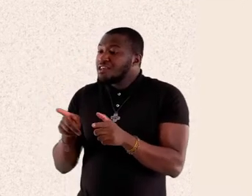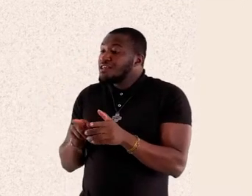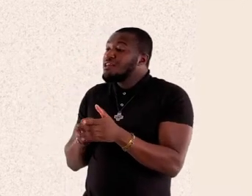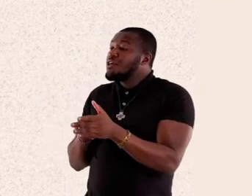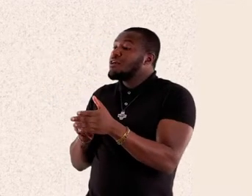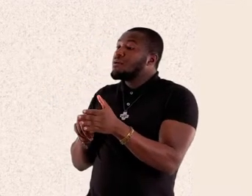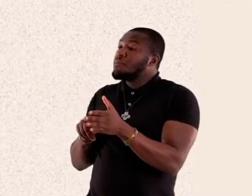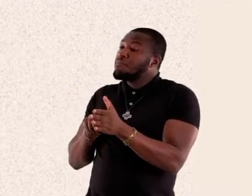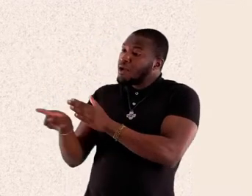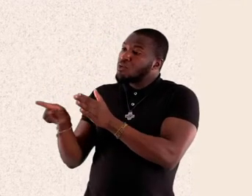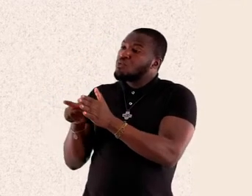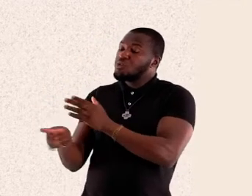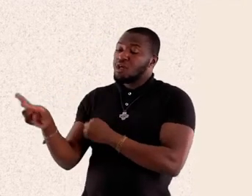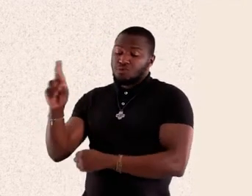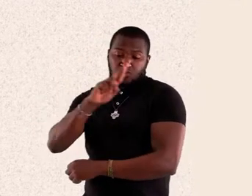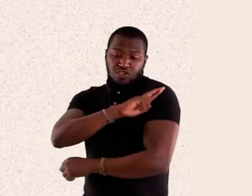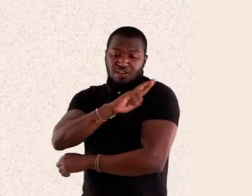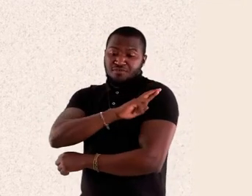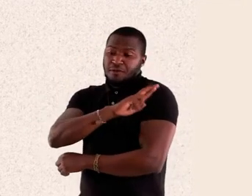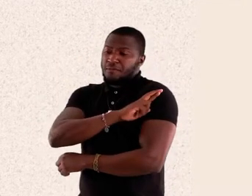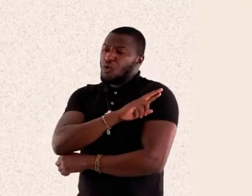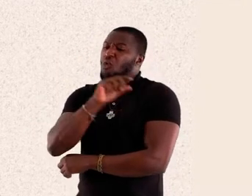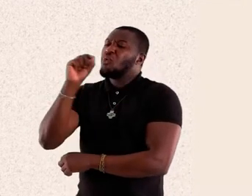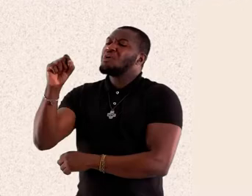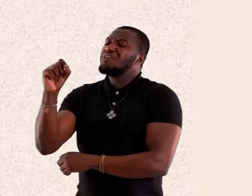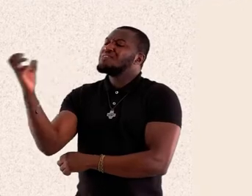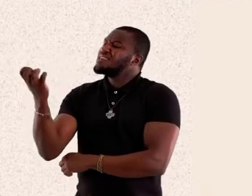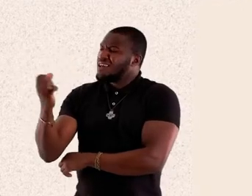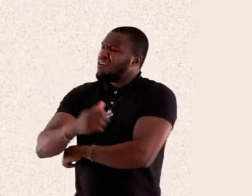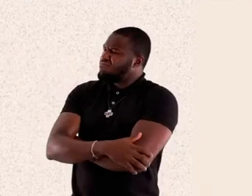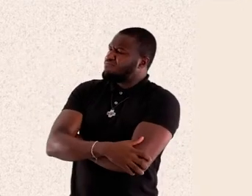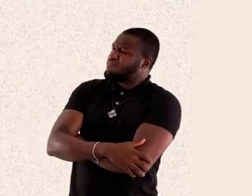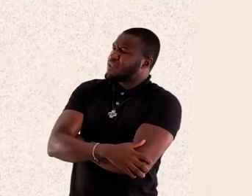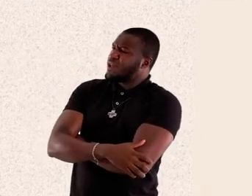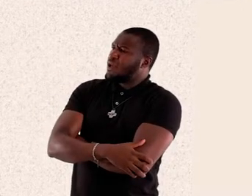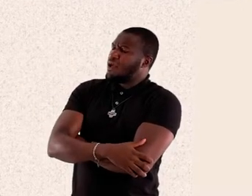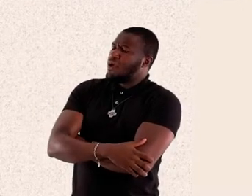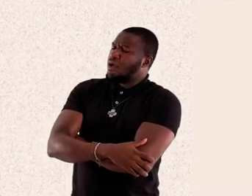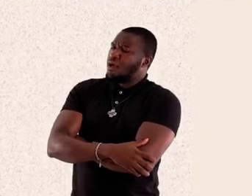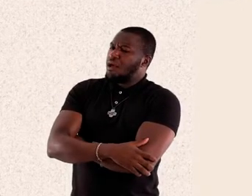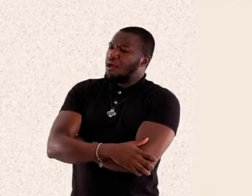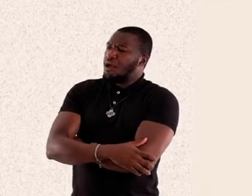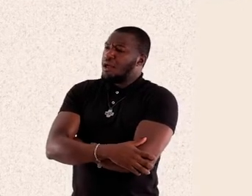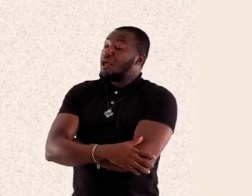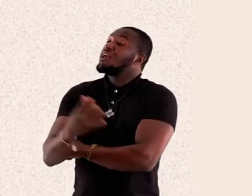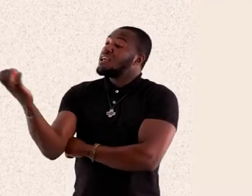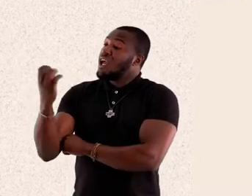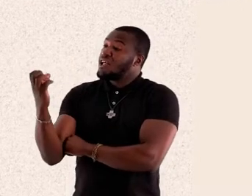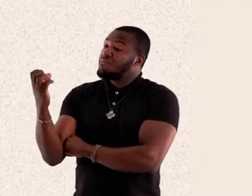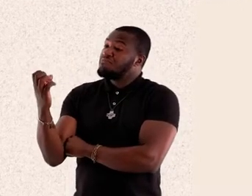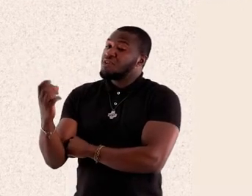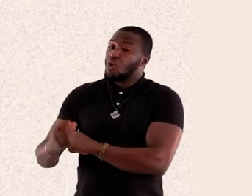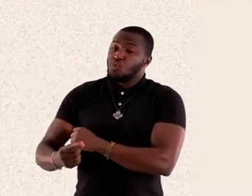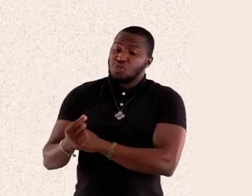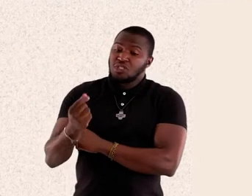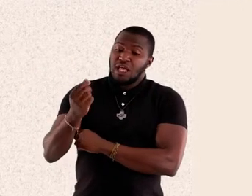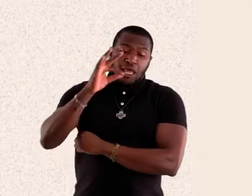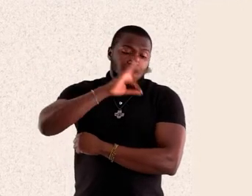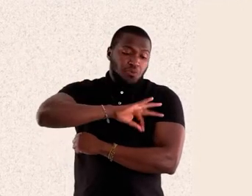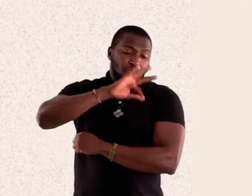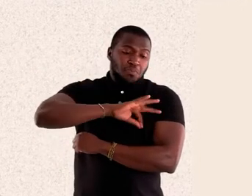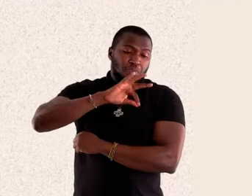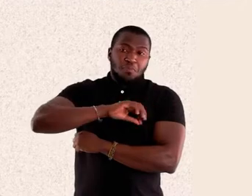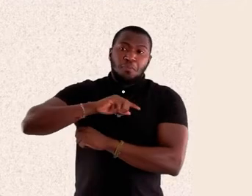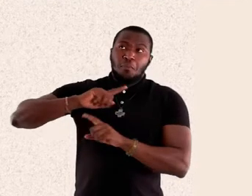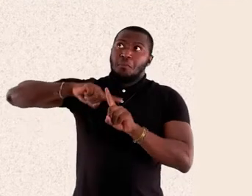e tal que que você quer as pessoas pedem é aumento salarial é ainda que às vezes isso